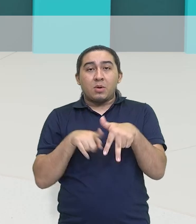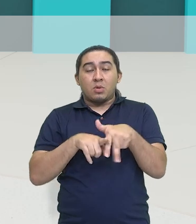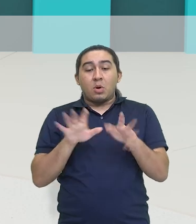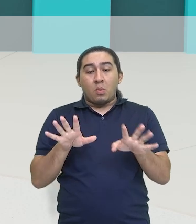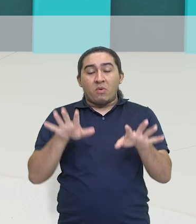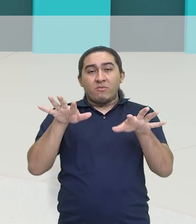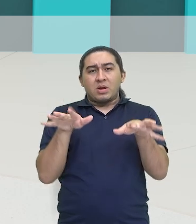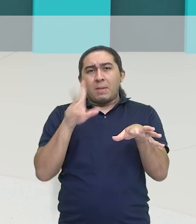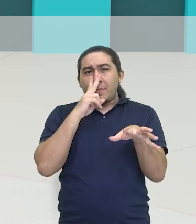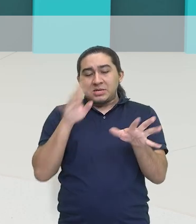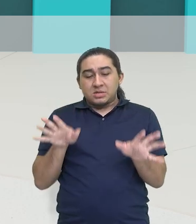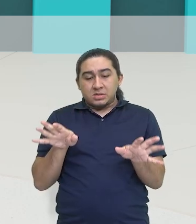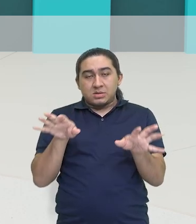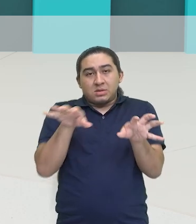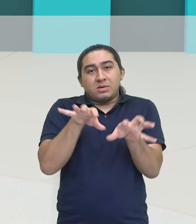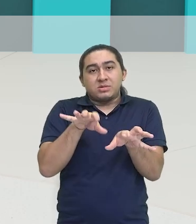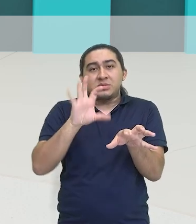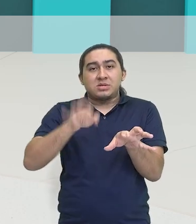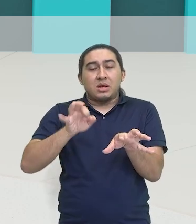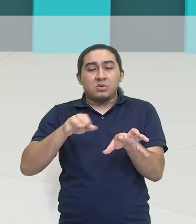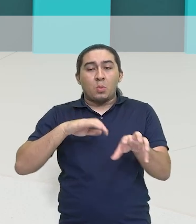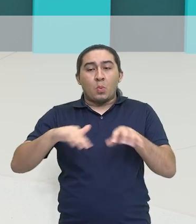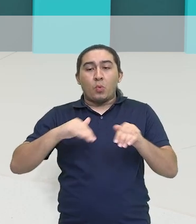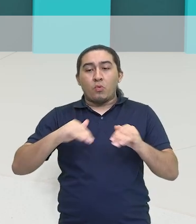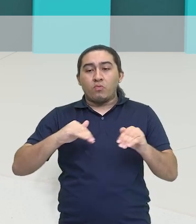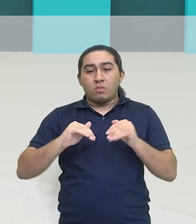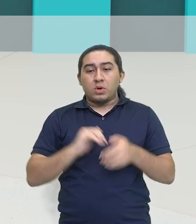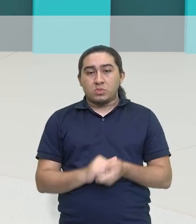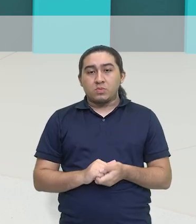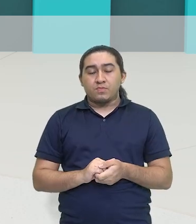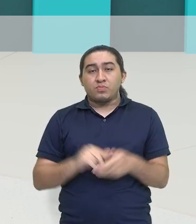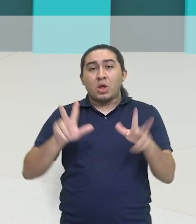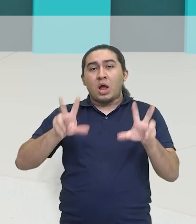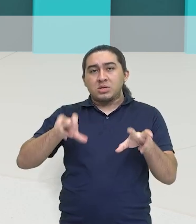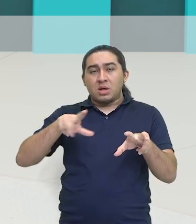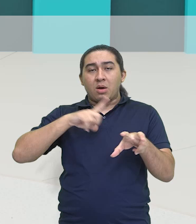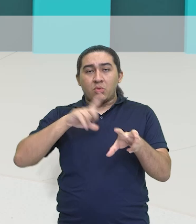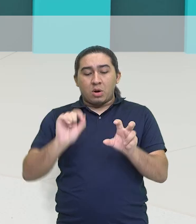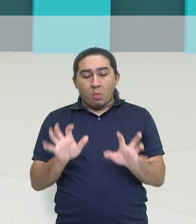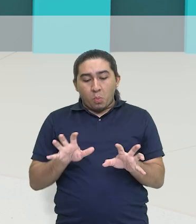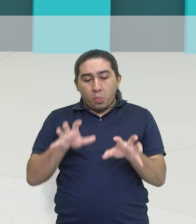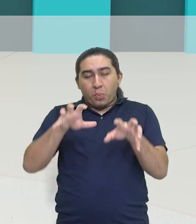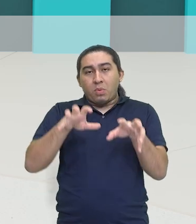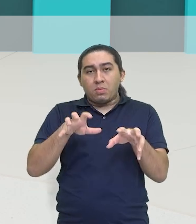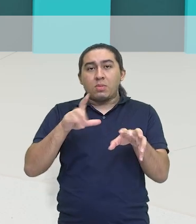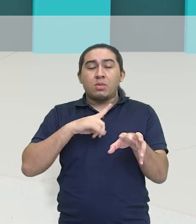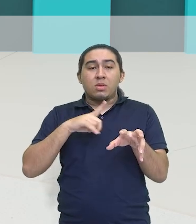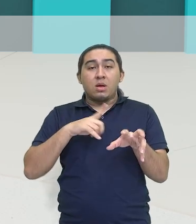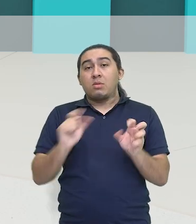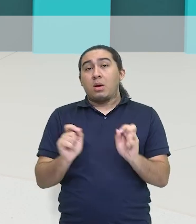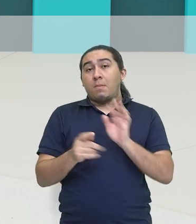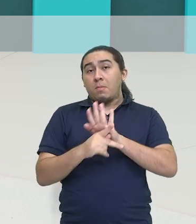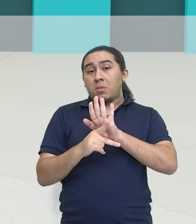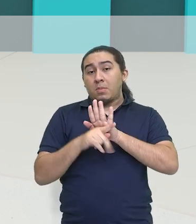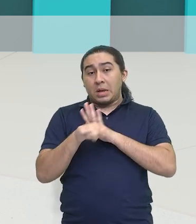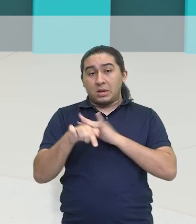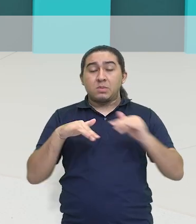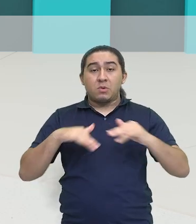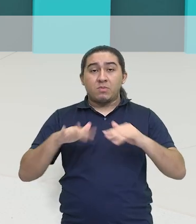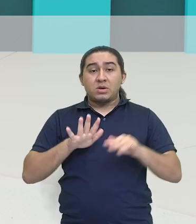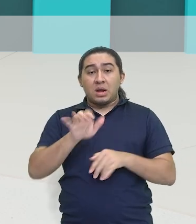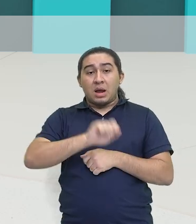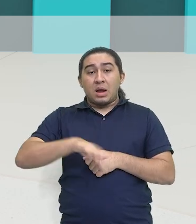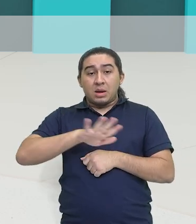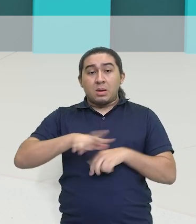glúteos, o glúteo máximo. Então, esses são movimentos que trabalham o glúteo máximo. Por isso